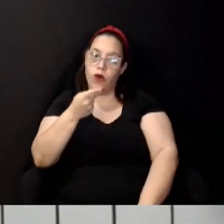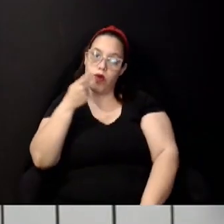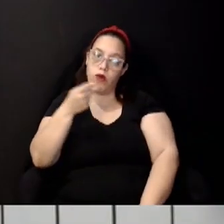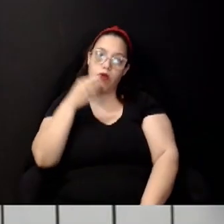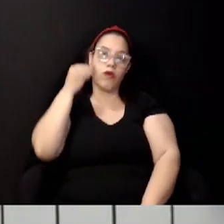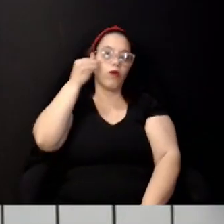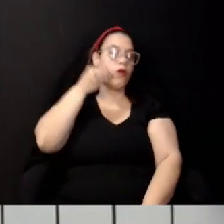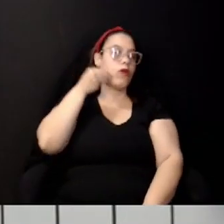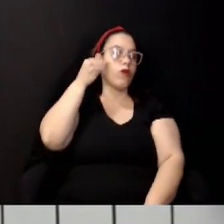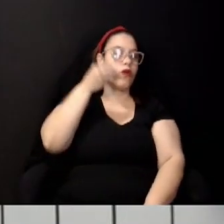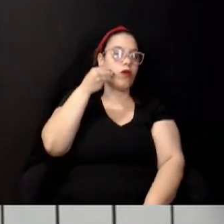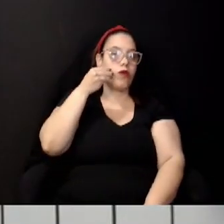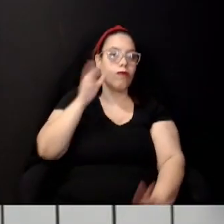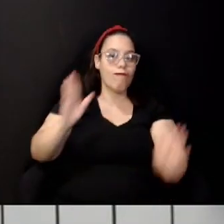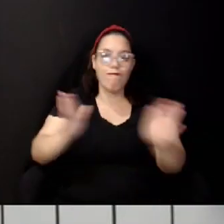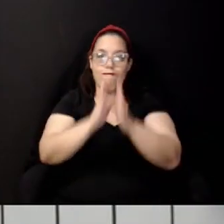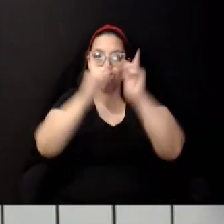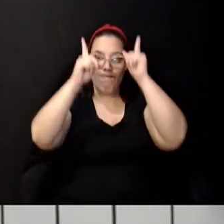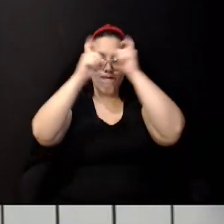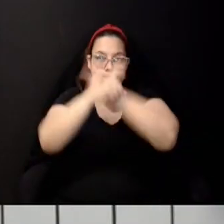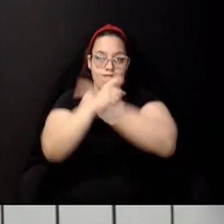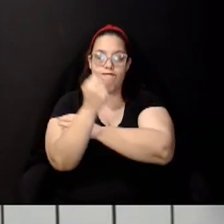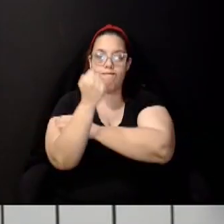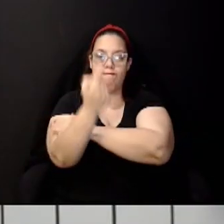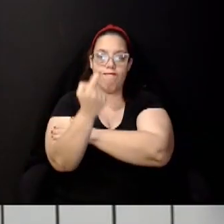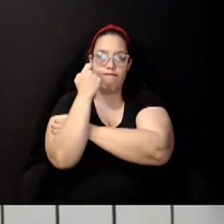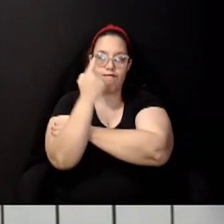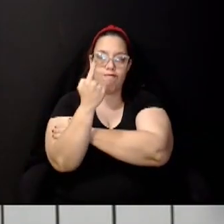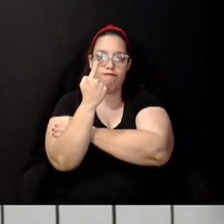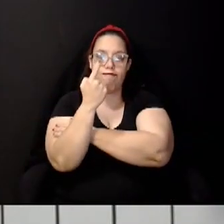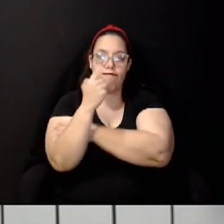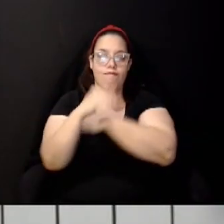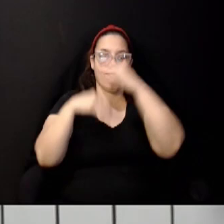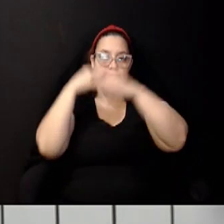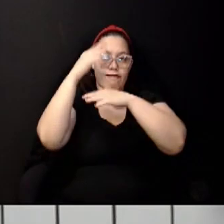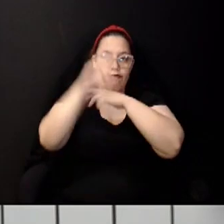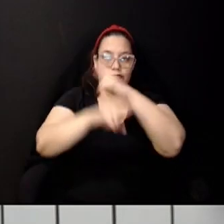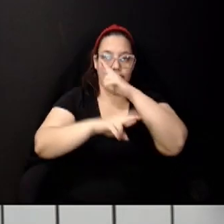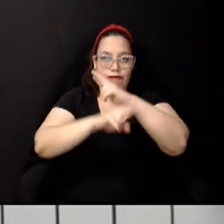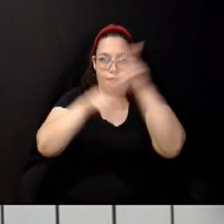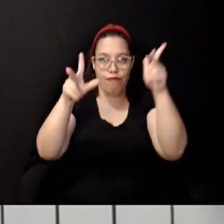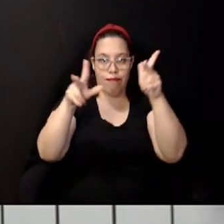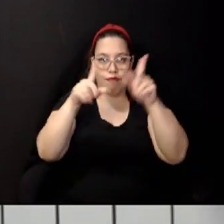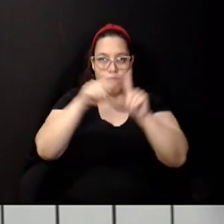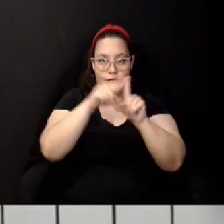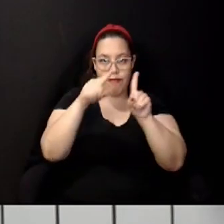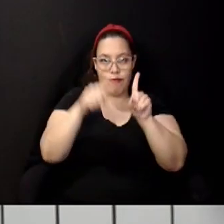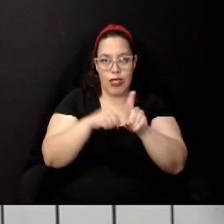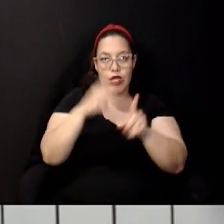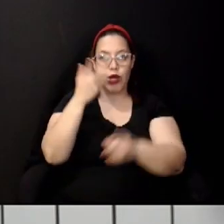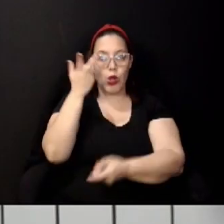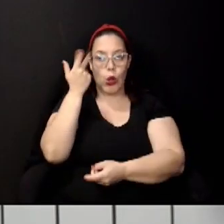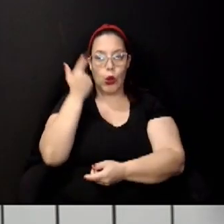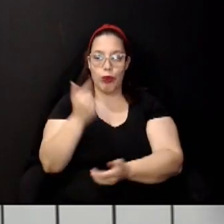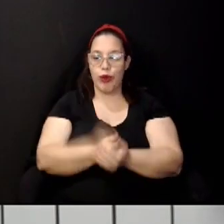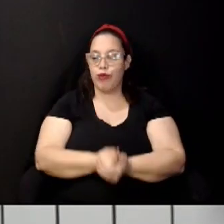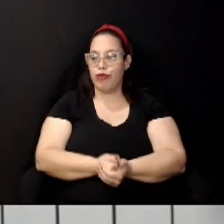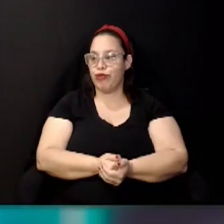enfrentar desafios únicos e uma jornada diferente da maternidade tradicional.